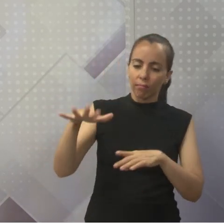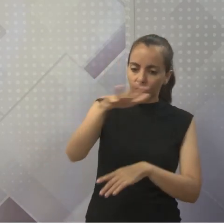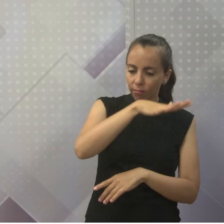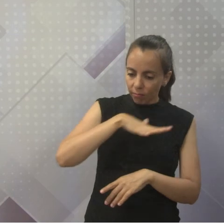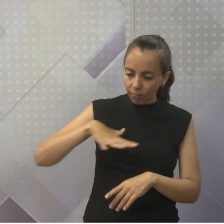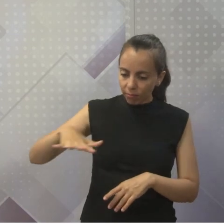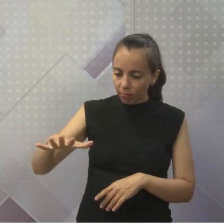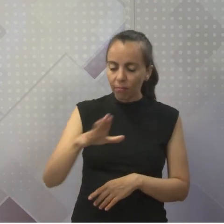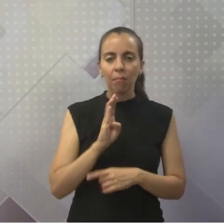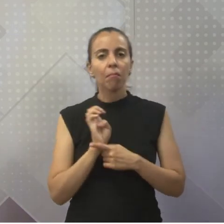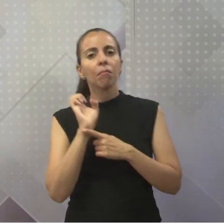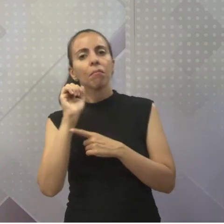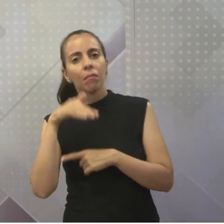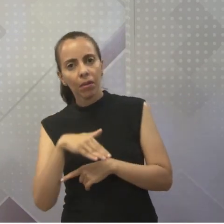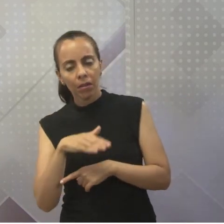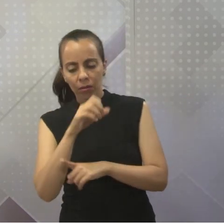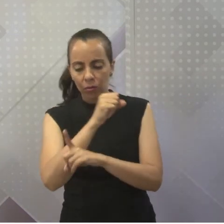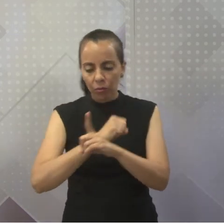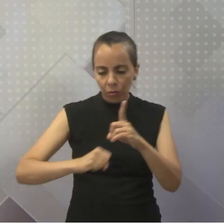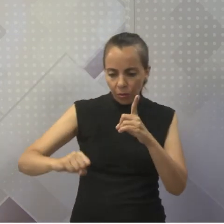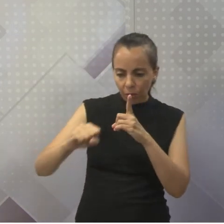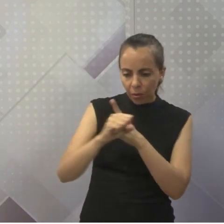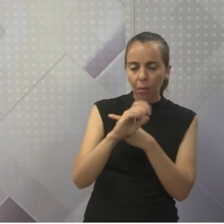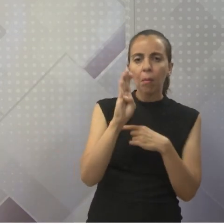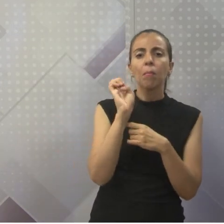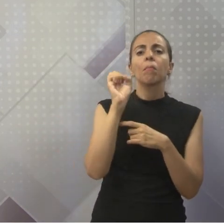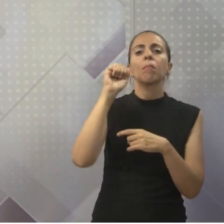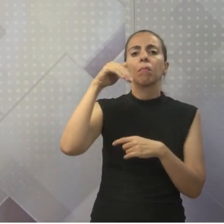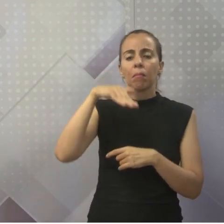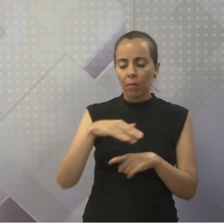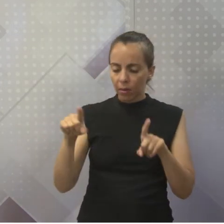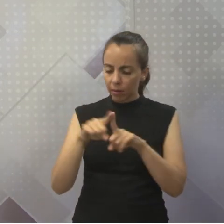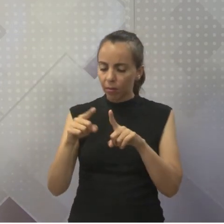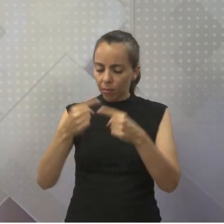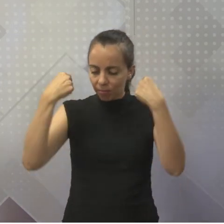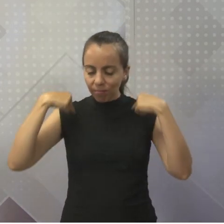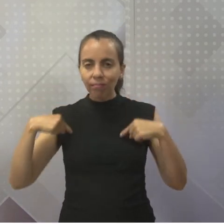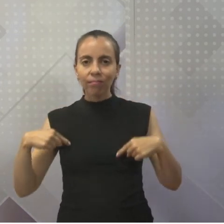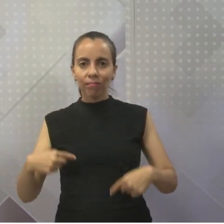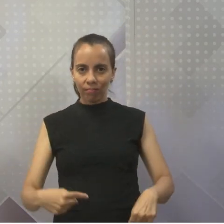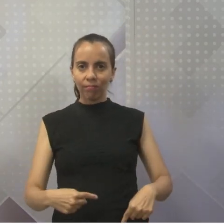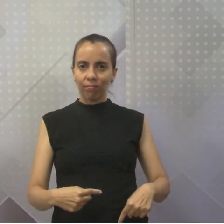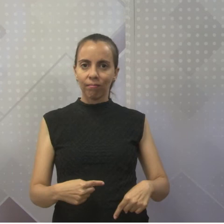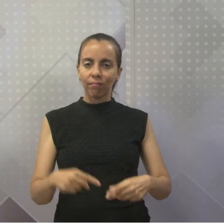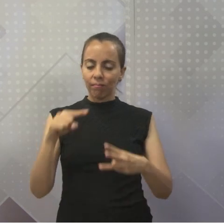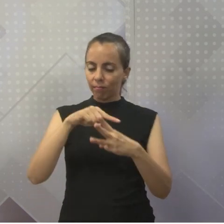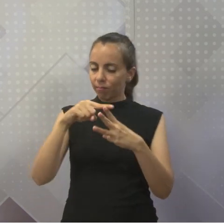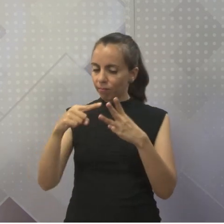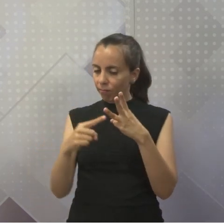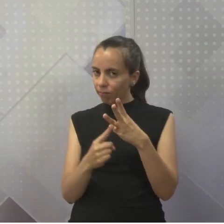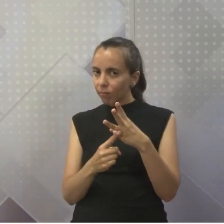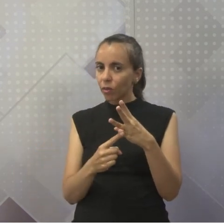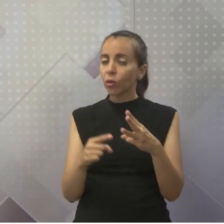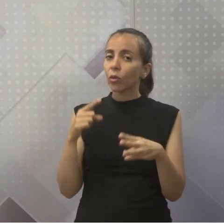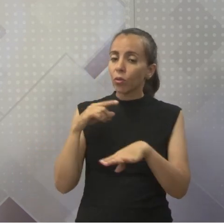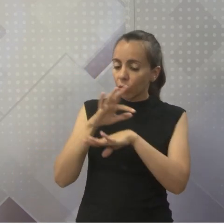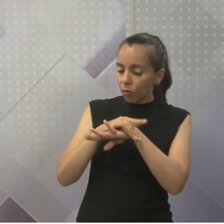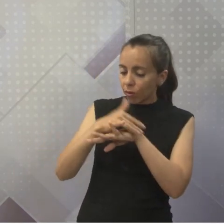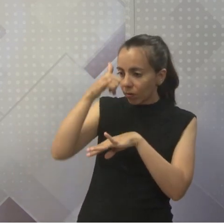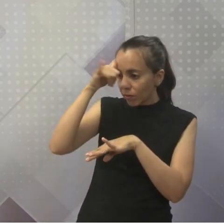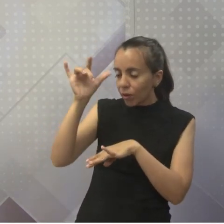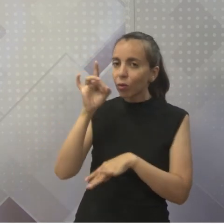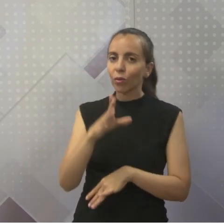ambiental, social e, logicamente, físico. Mas é muito além de não poder adoecer, de não